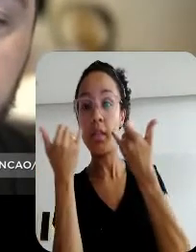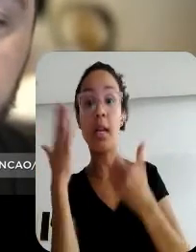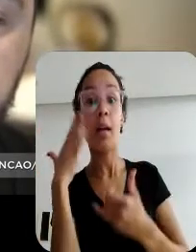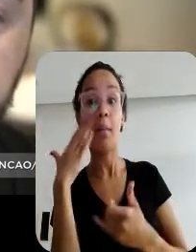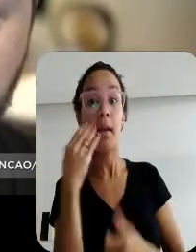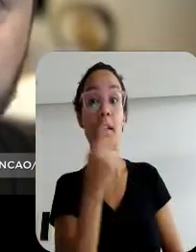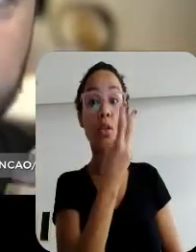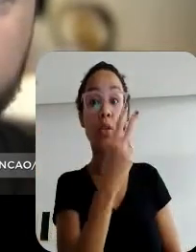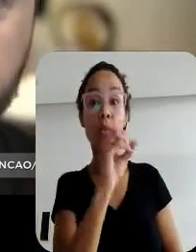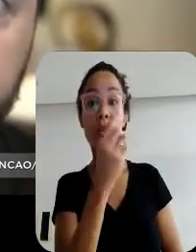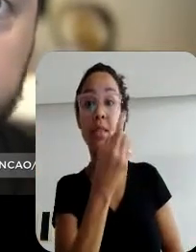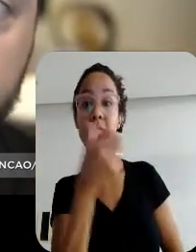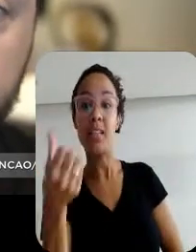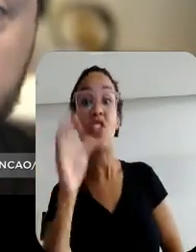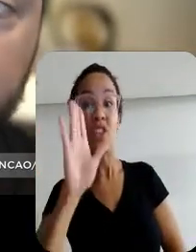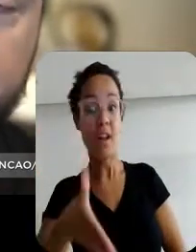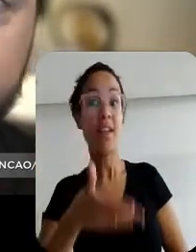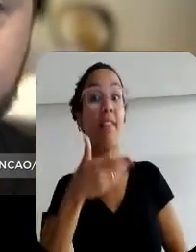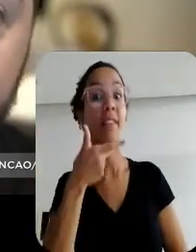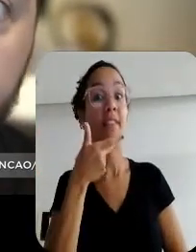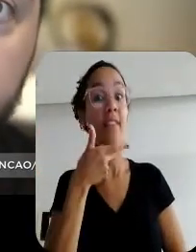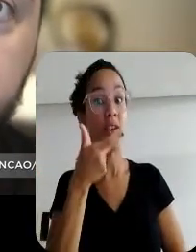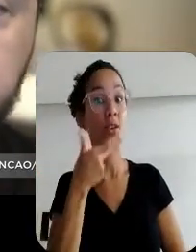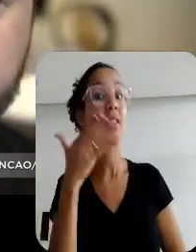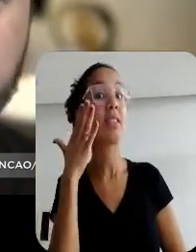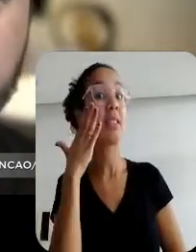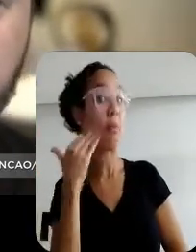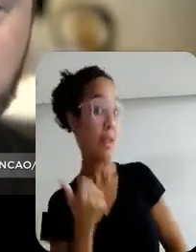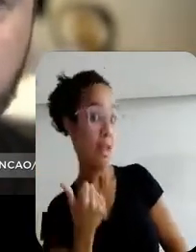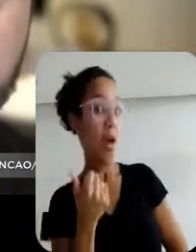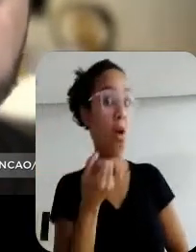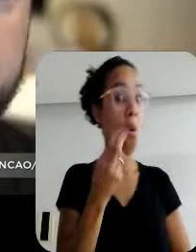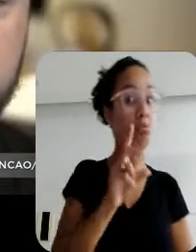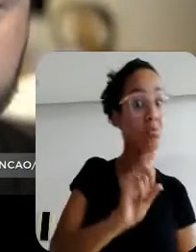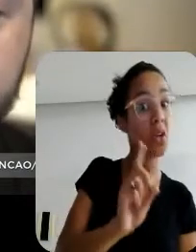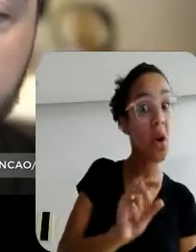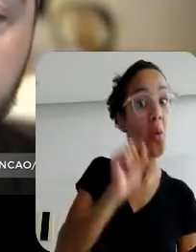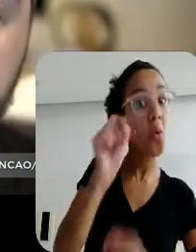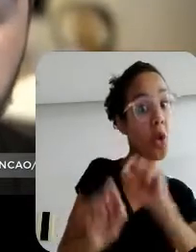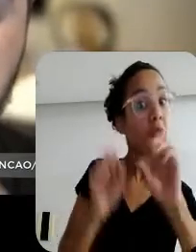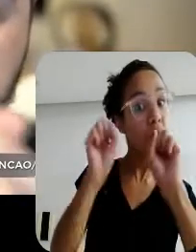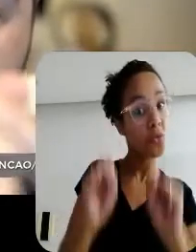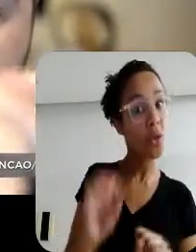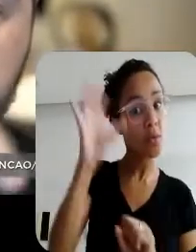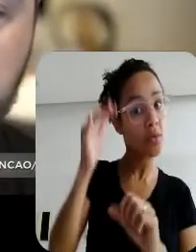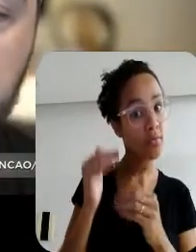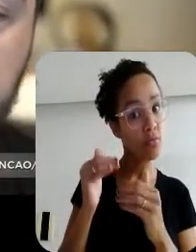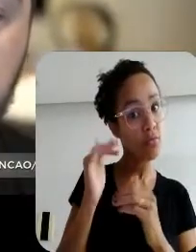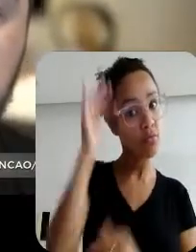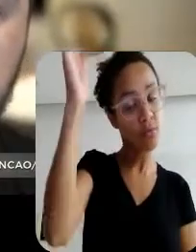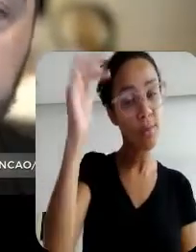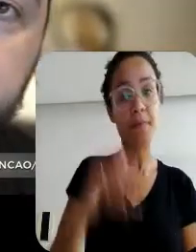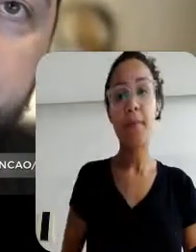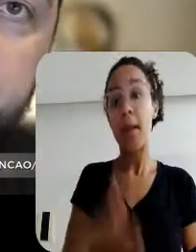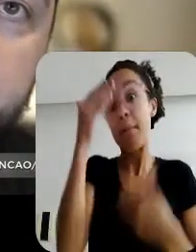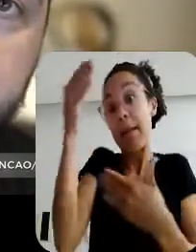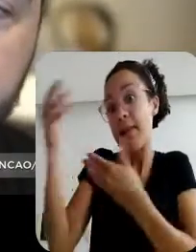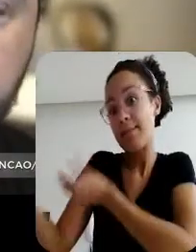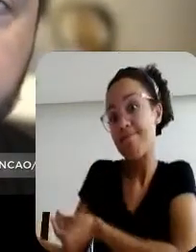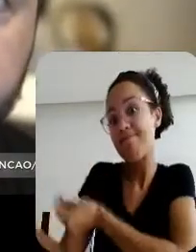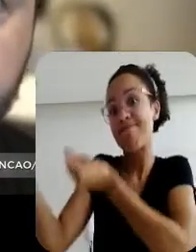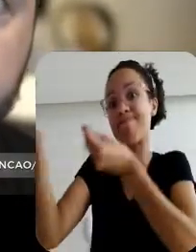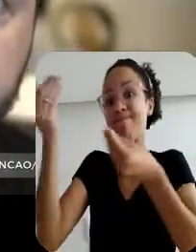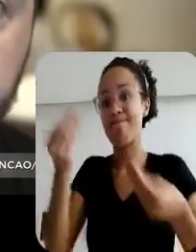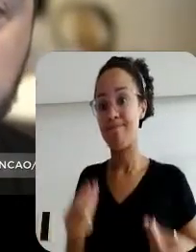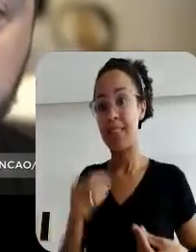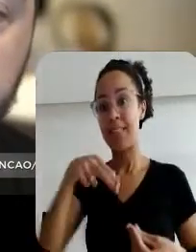poderia acontecer. Agradeço demais o pessoal do Nerdcast por ceder o áudio para eu passar aqui na live. Se você quiser ouvir o episódio inteiro, tá aqui nesse banner, é